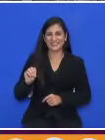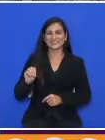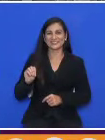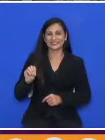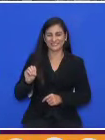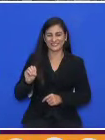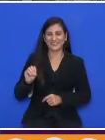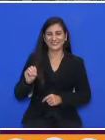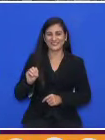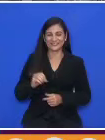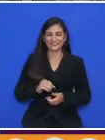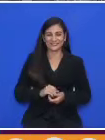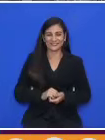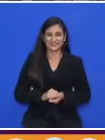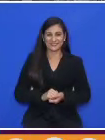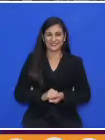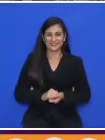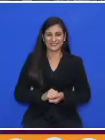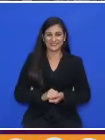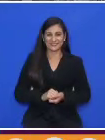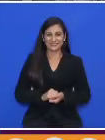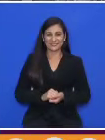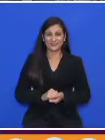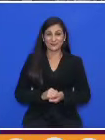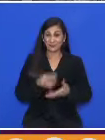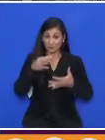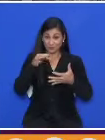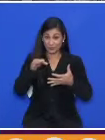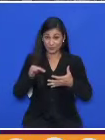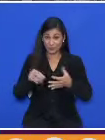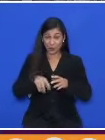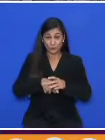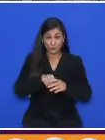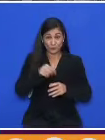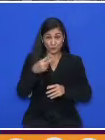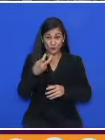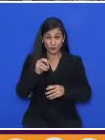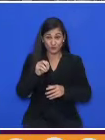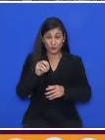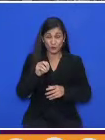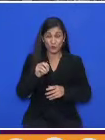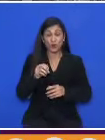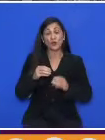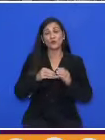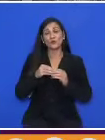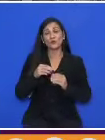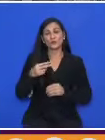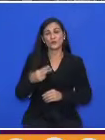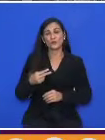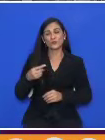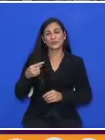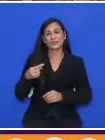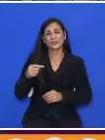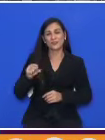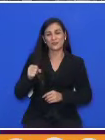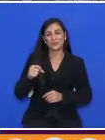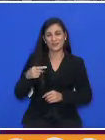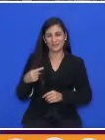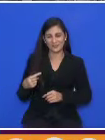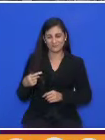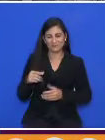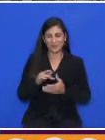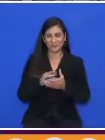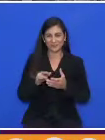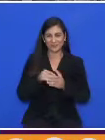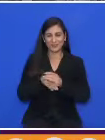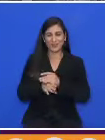Branca, 60. Vamos conferir os 20 números sorteados no concurso 2.181